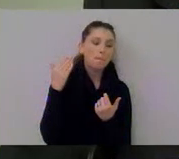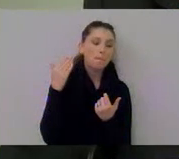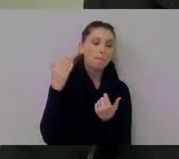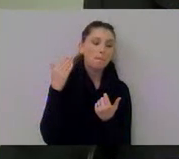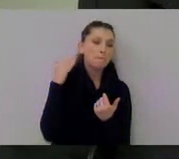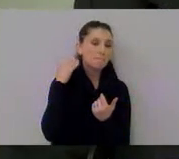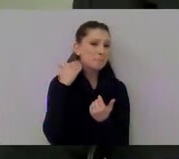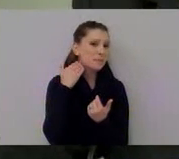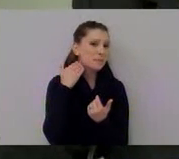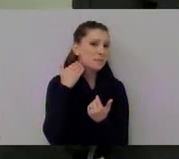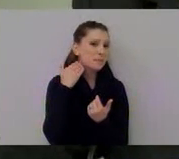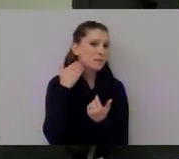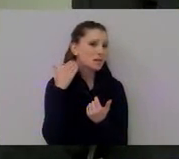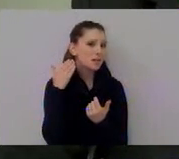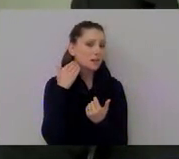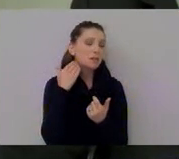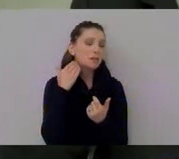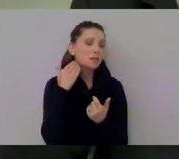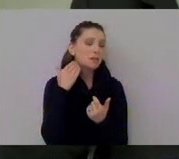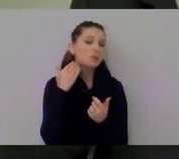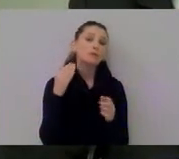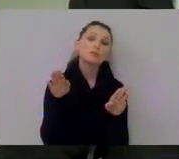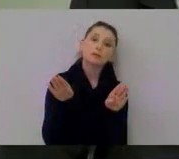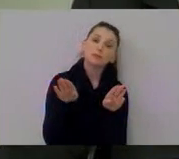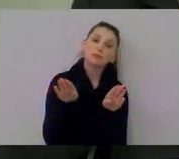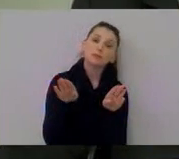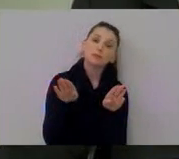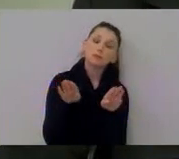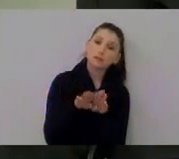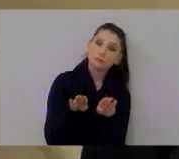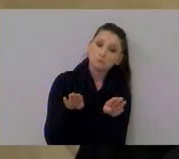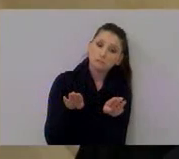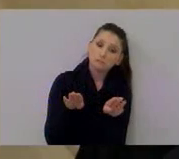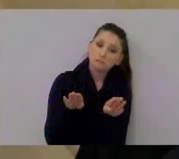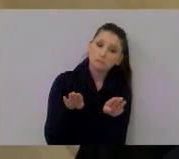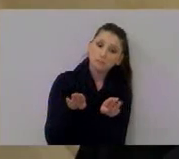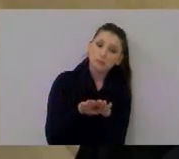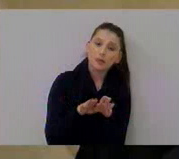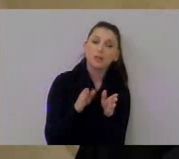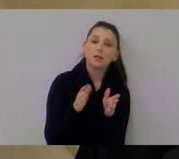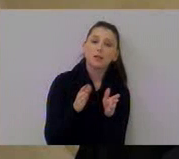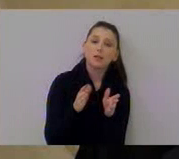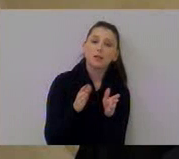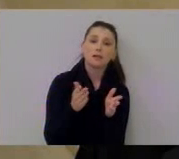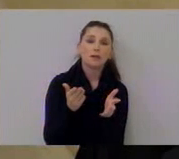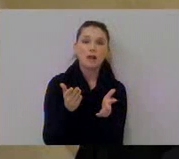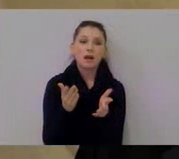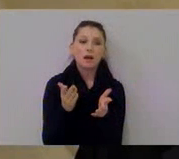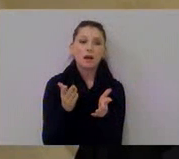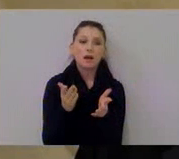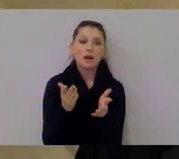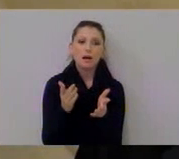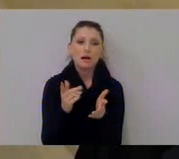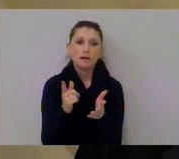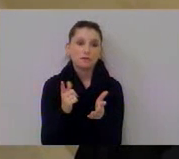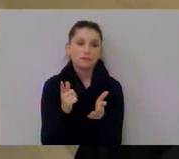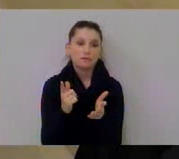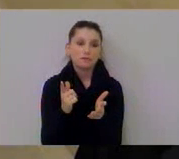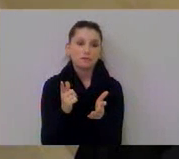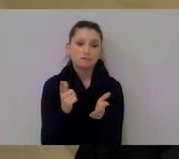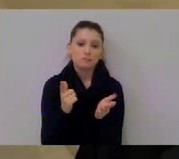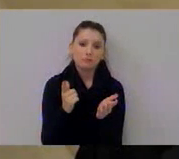nós temos que ter detector de metal, tem câmera de segurança.